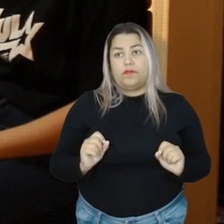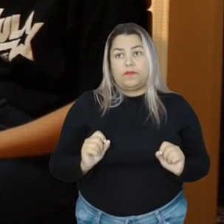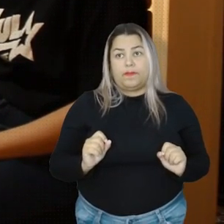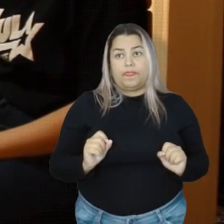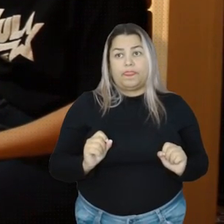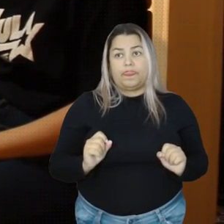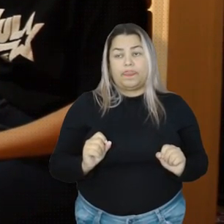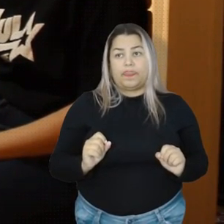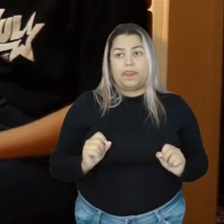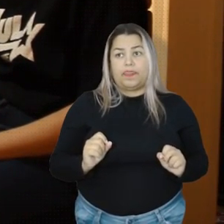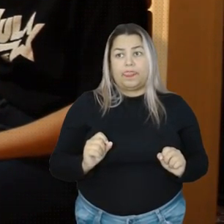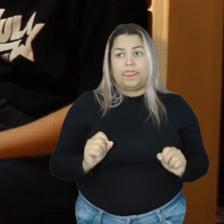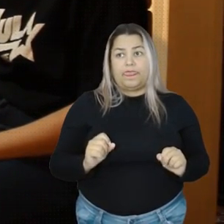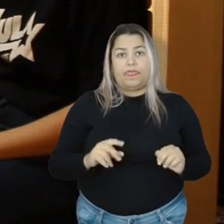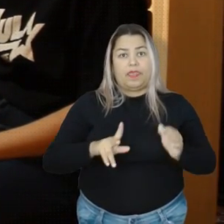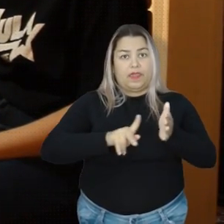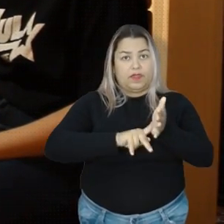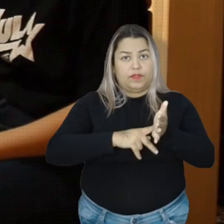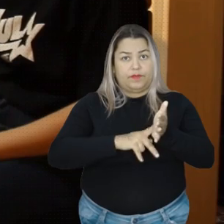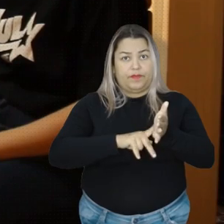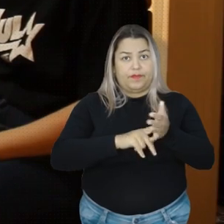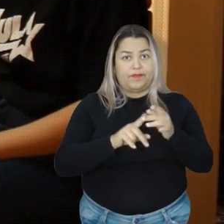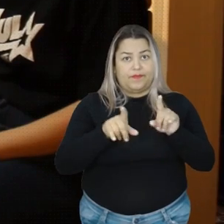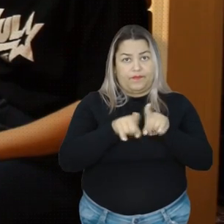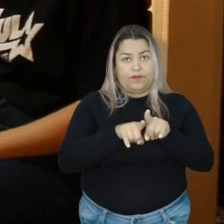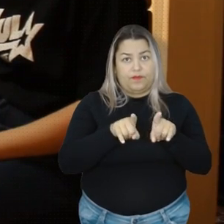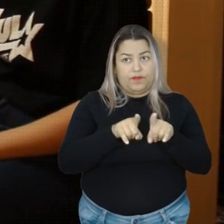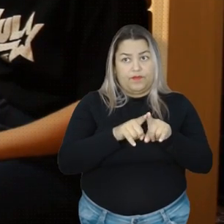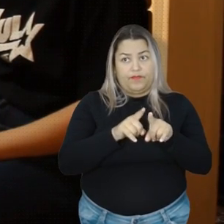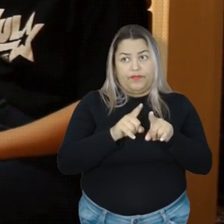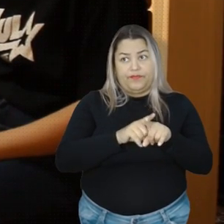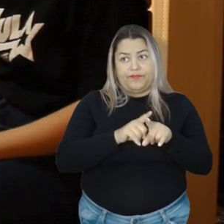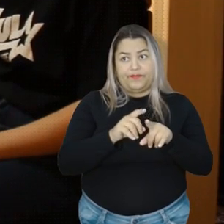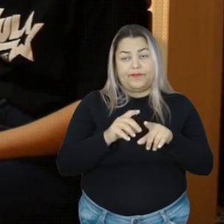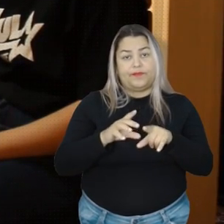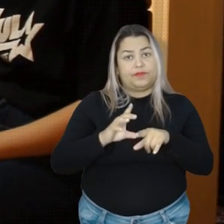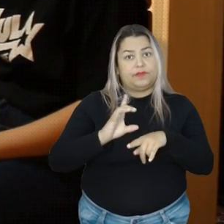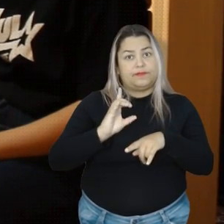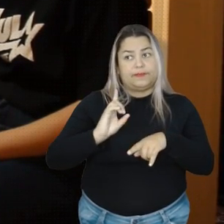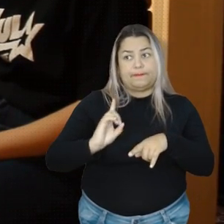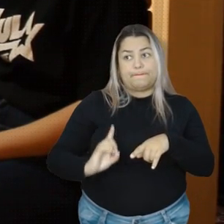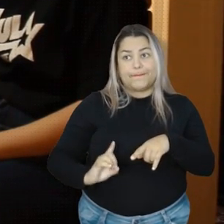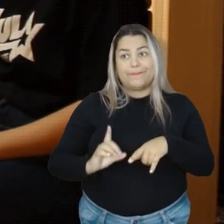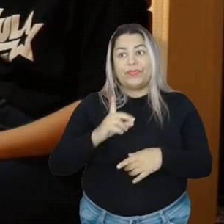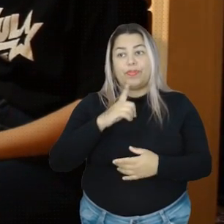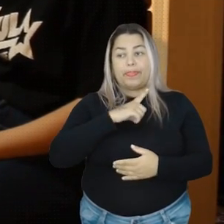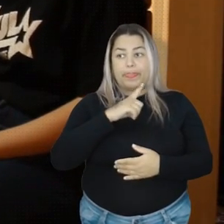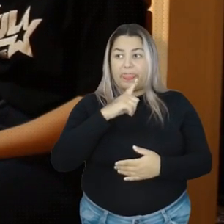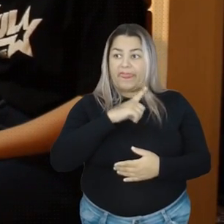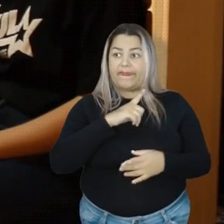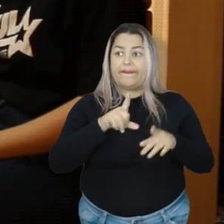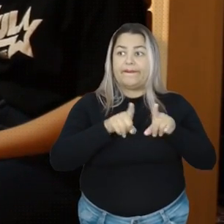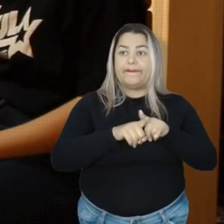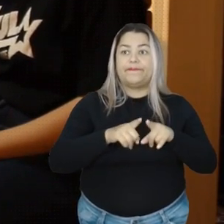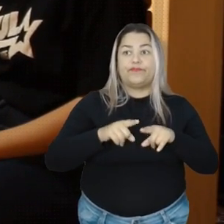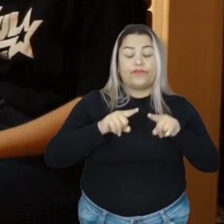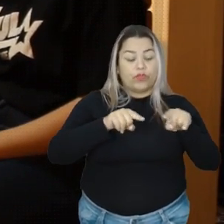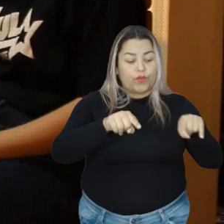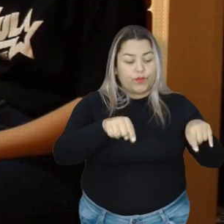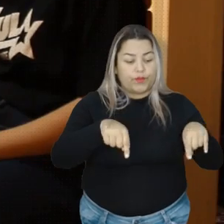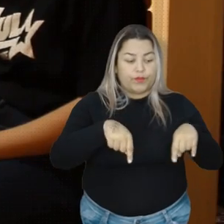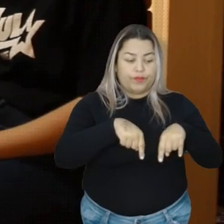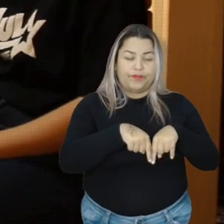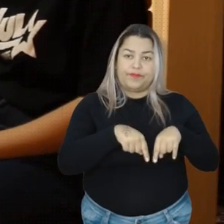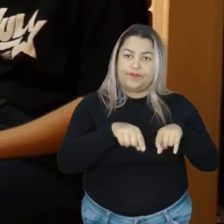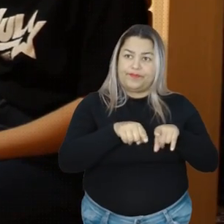uma... O sindicato, para chegar na diretoria, tinha que passar por uma salinha que tinha um